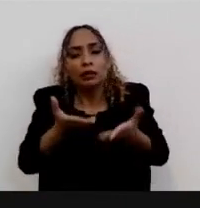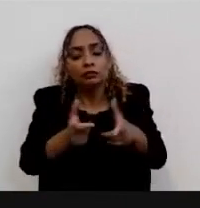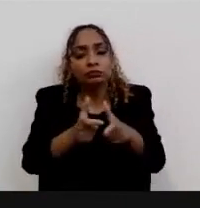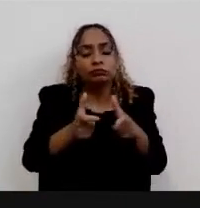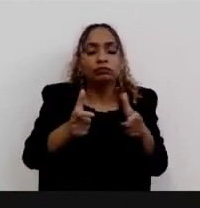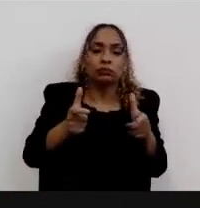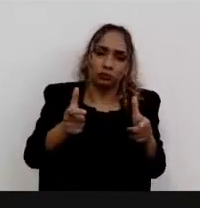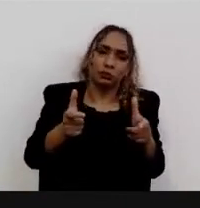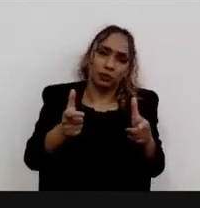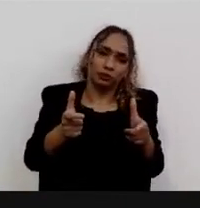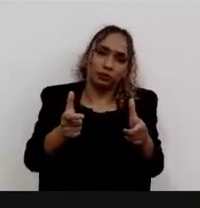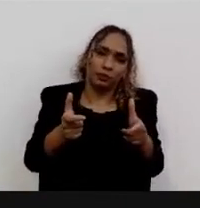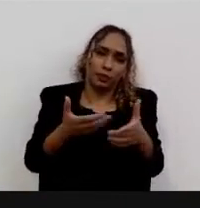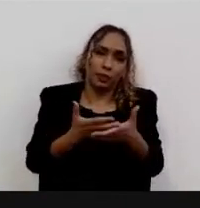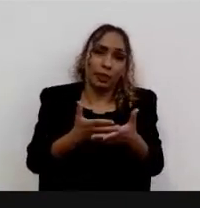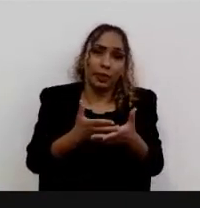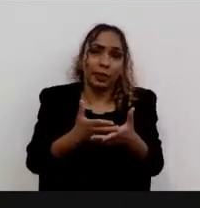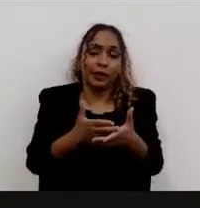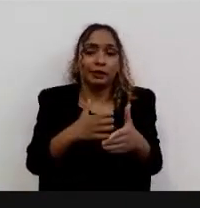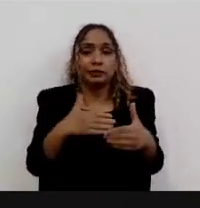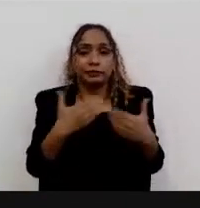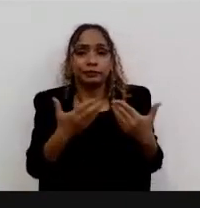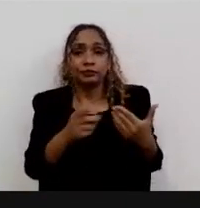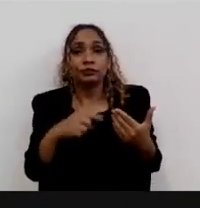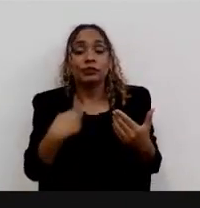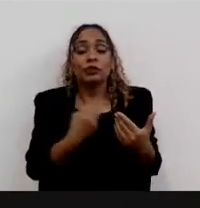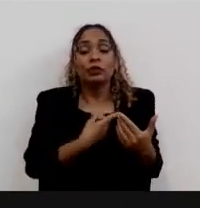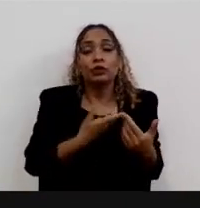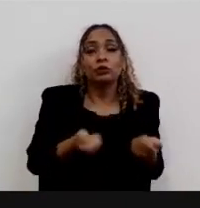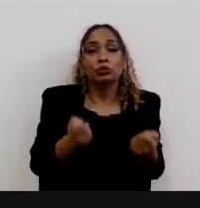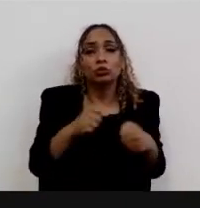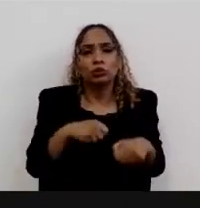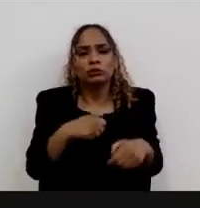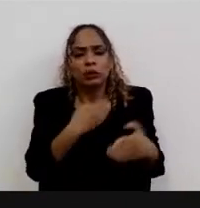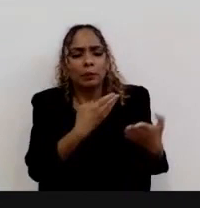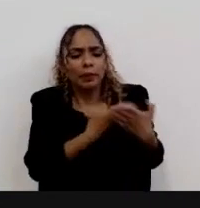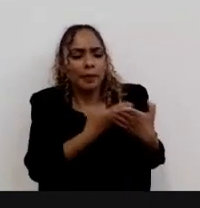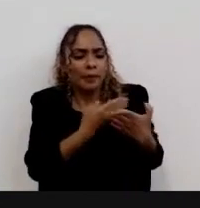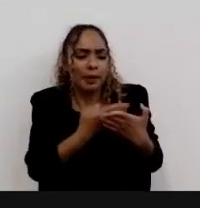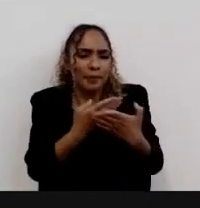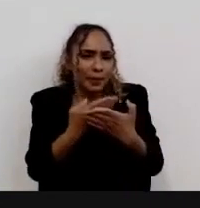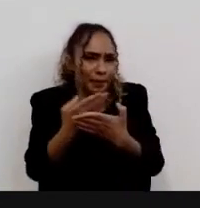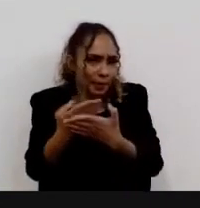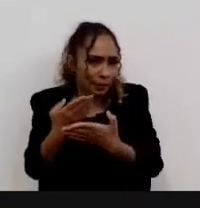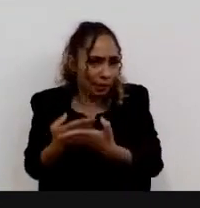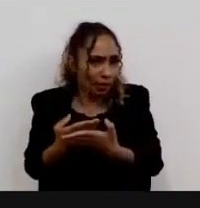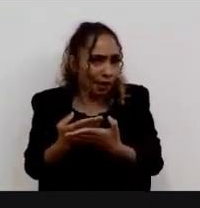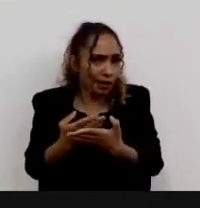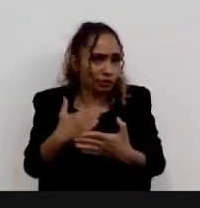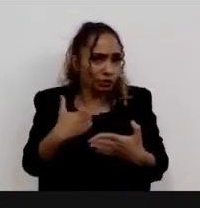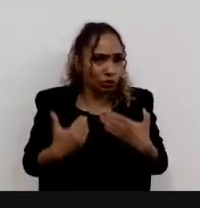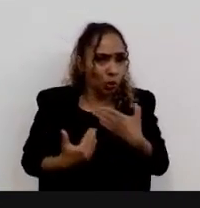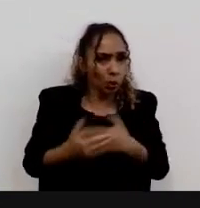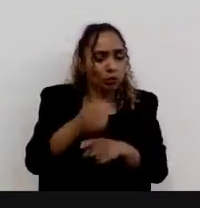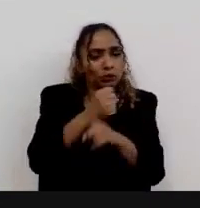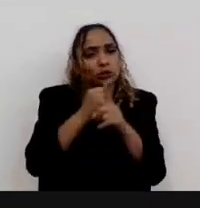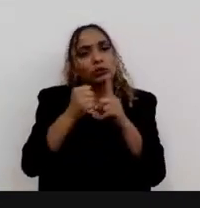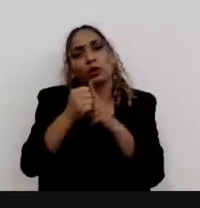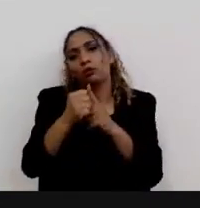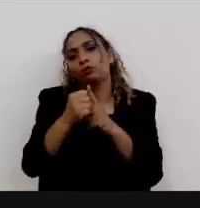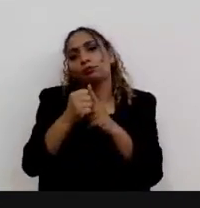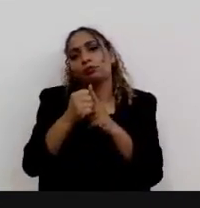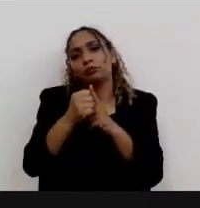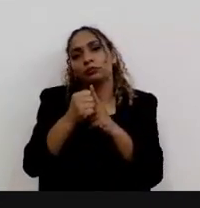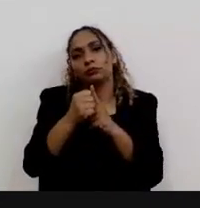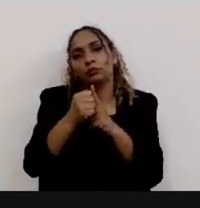mais abrangente? A nosso favor, existem diversos estudos sobre comportamento social